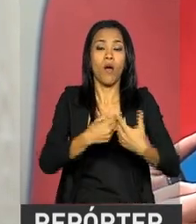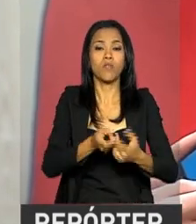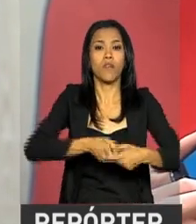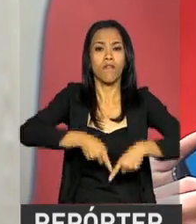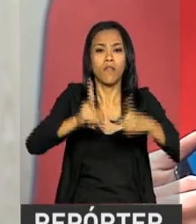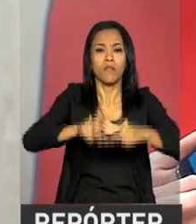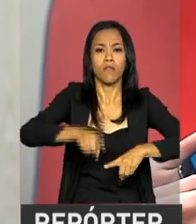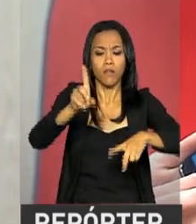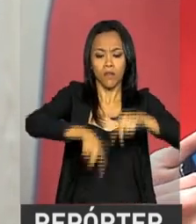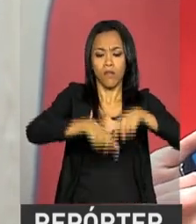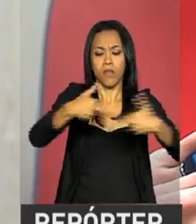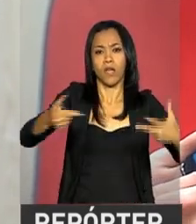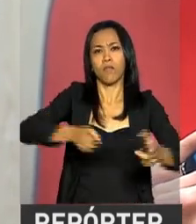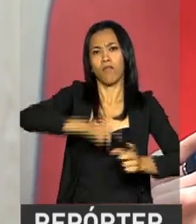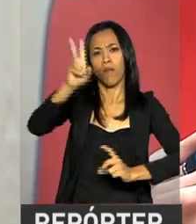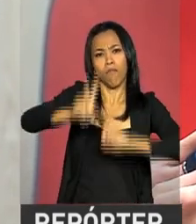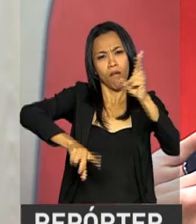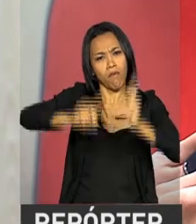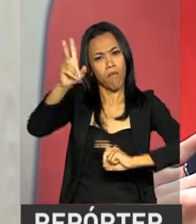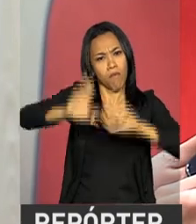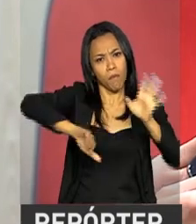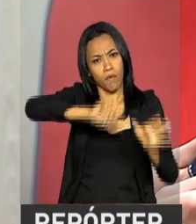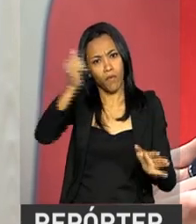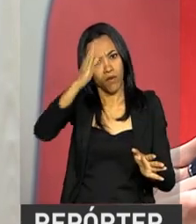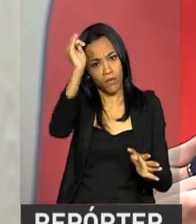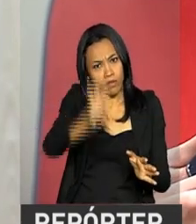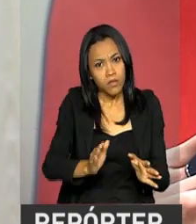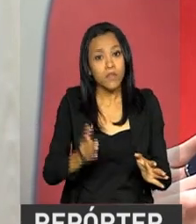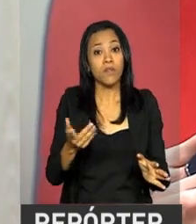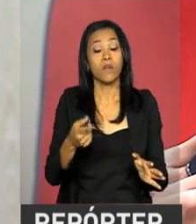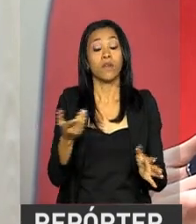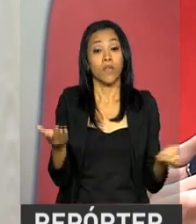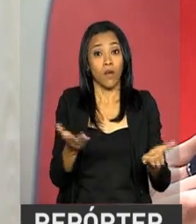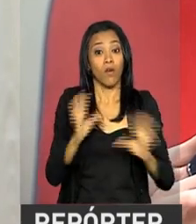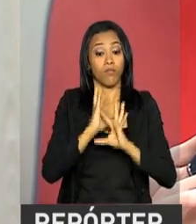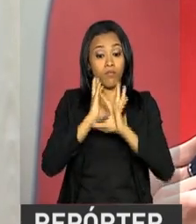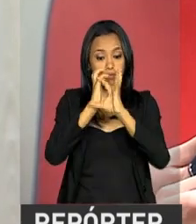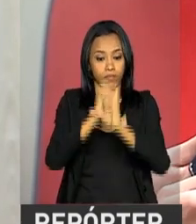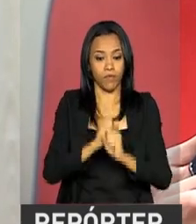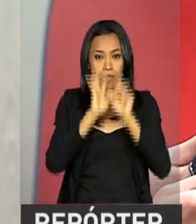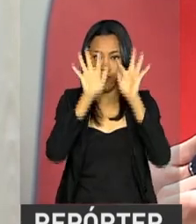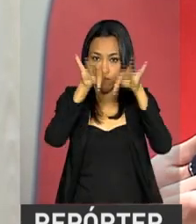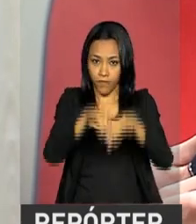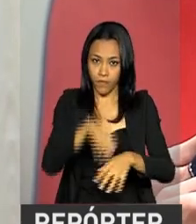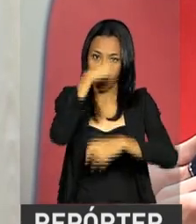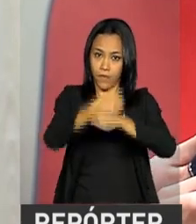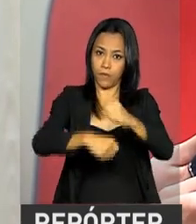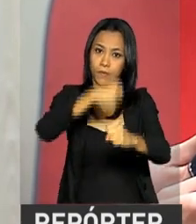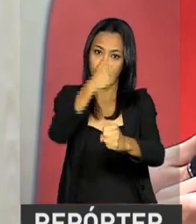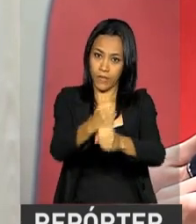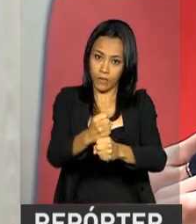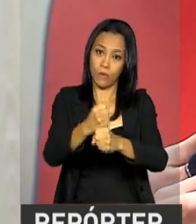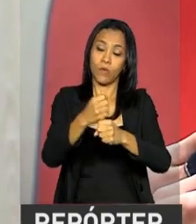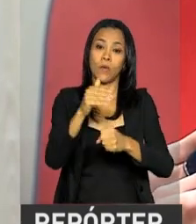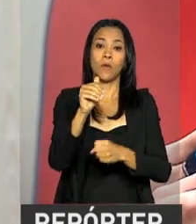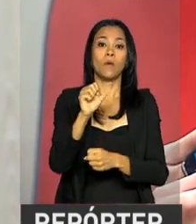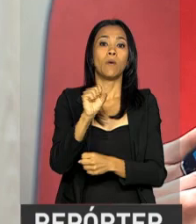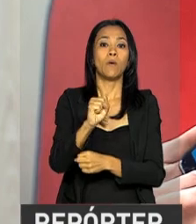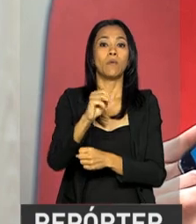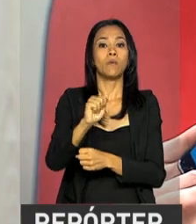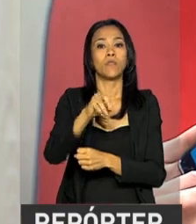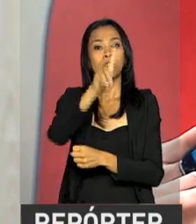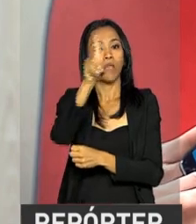e importações, e que nos levará para um encerramento do ano com um saldo na